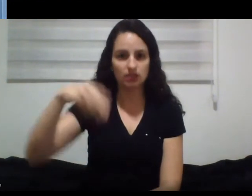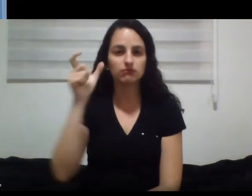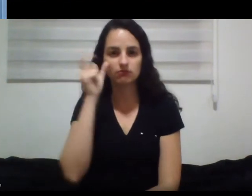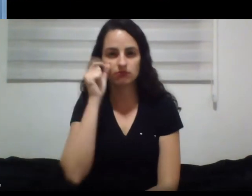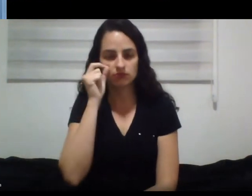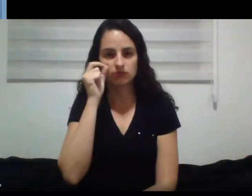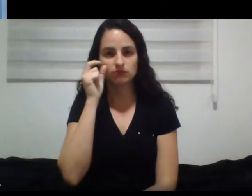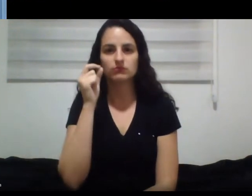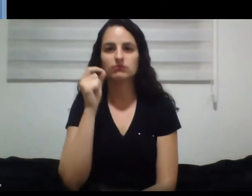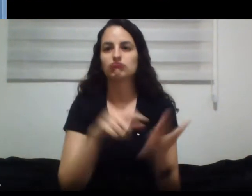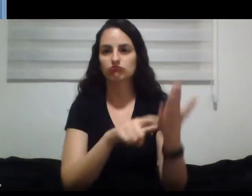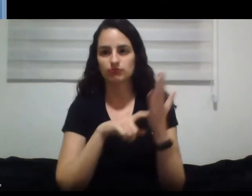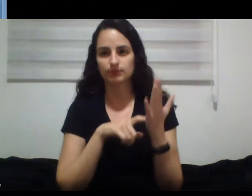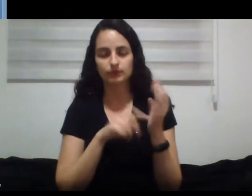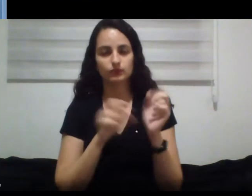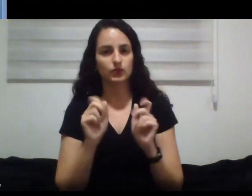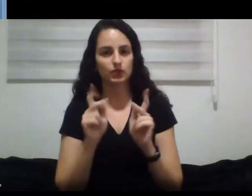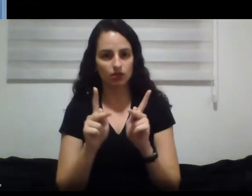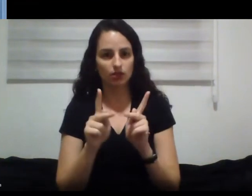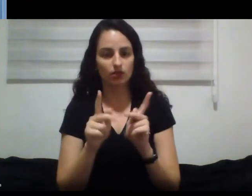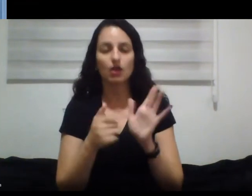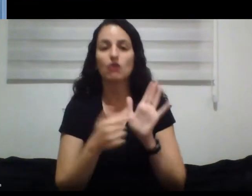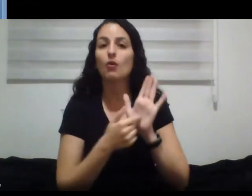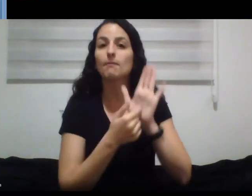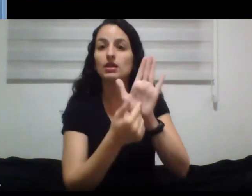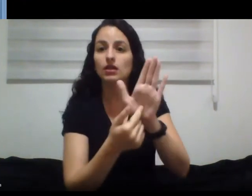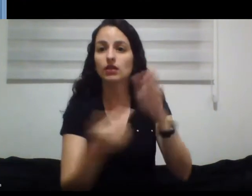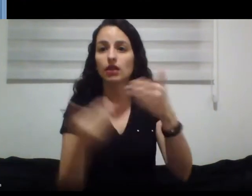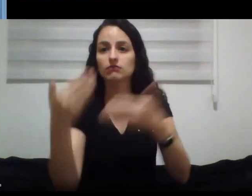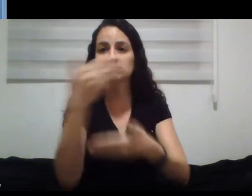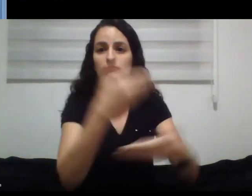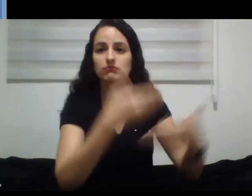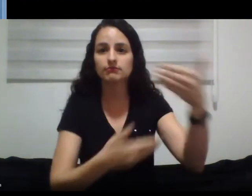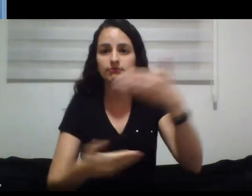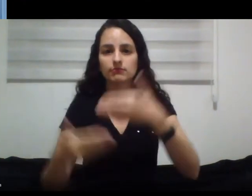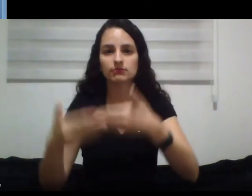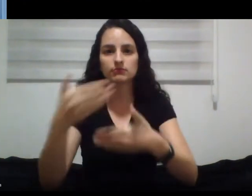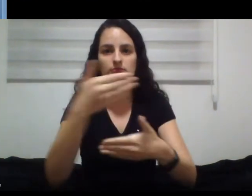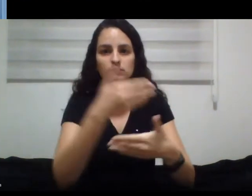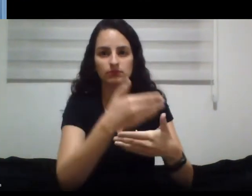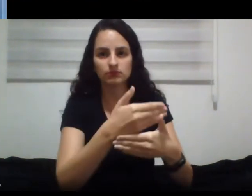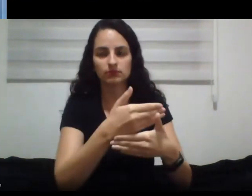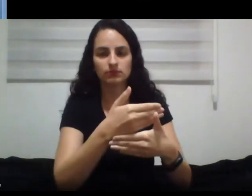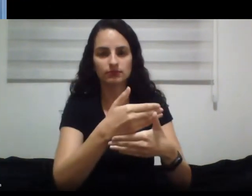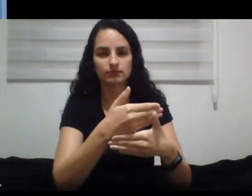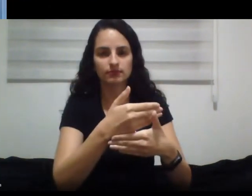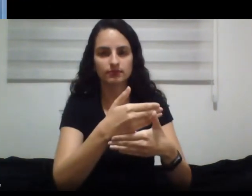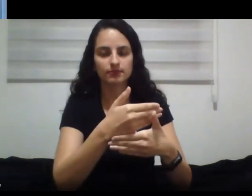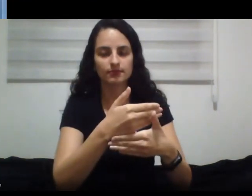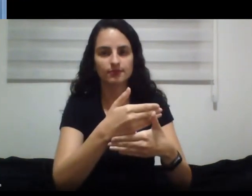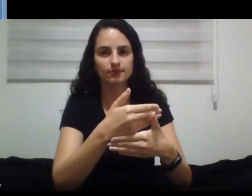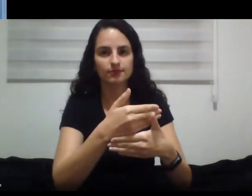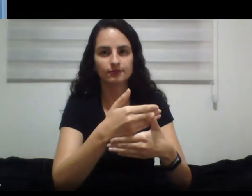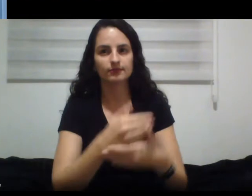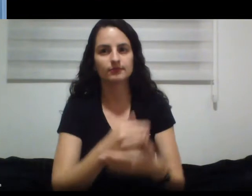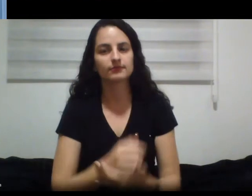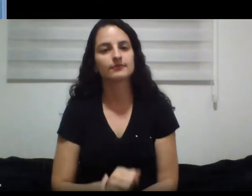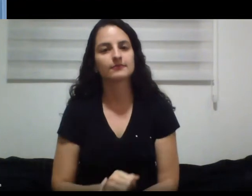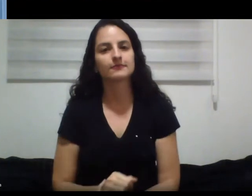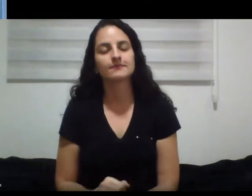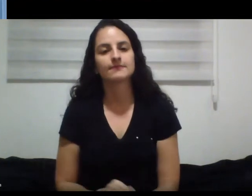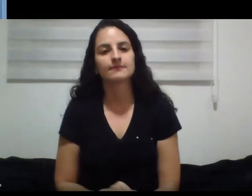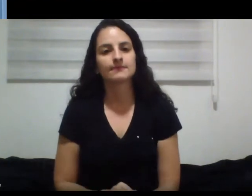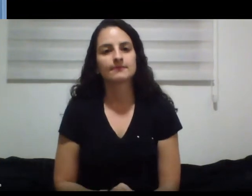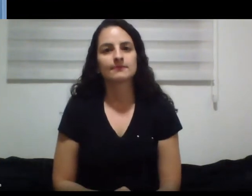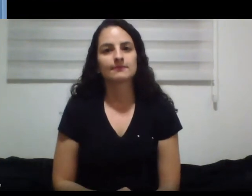construção, o planejamento, a visão horizontal, ela é muito bacana para que vocês acompanhem, né? E vai construindo